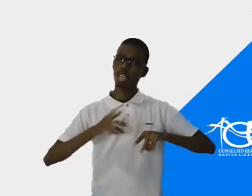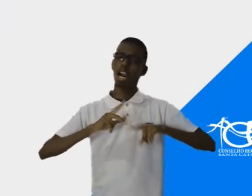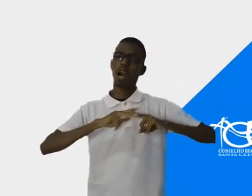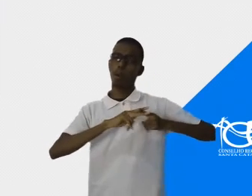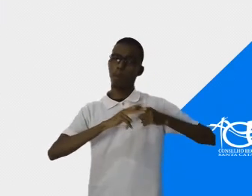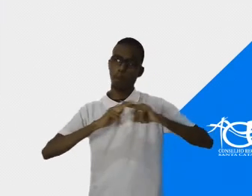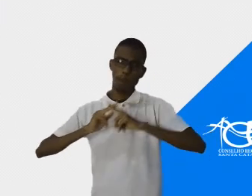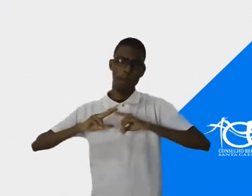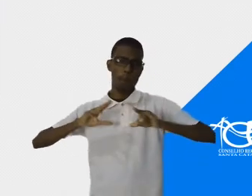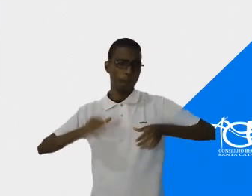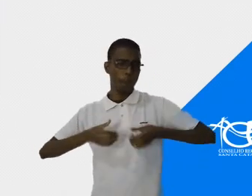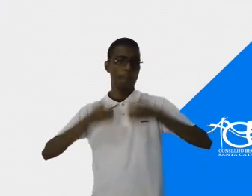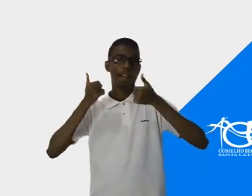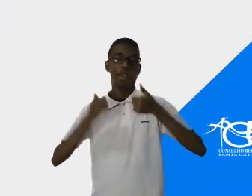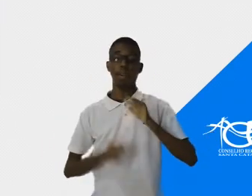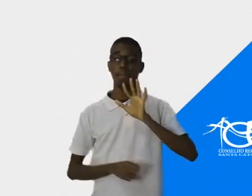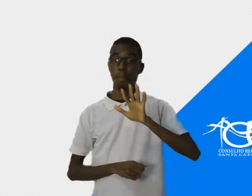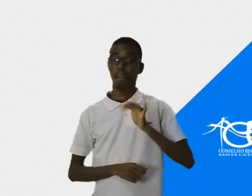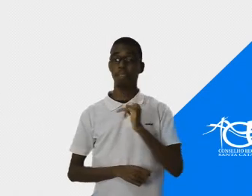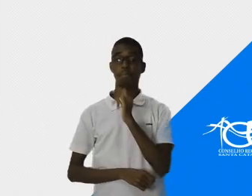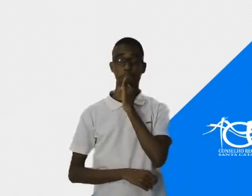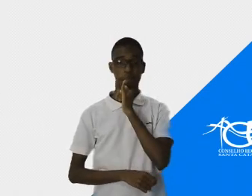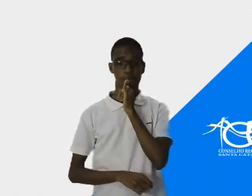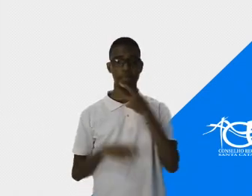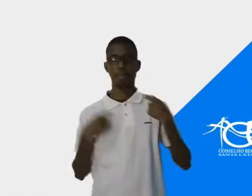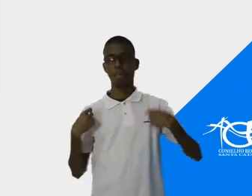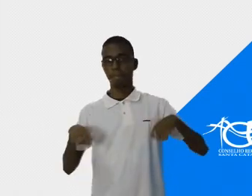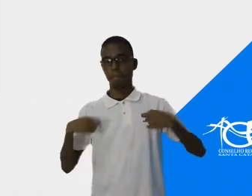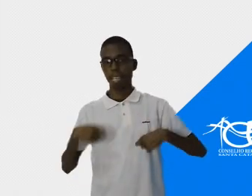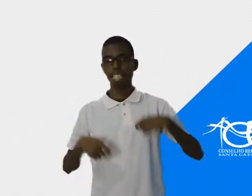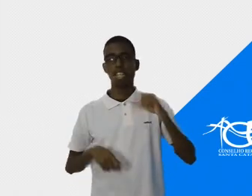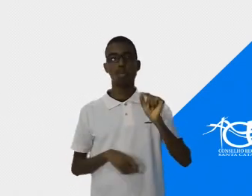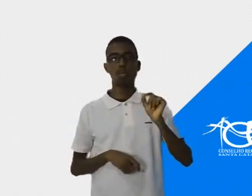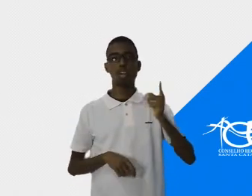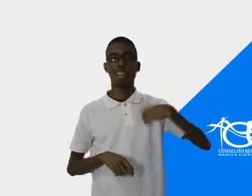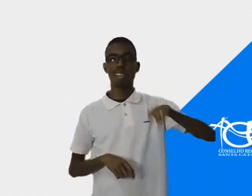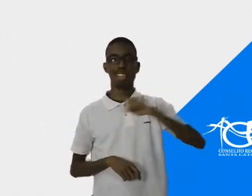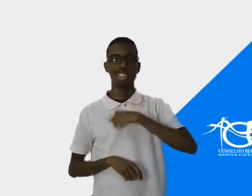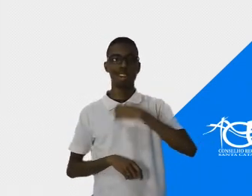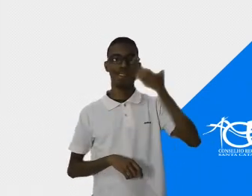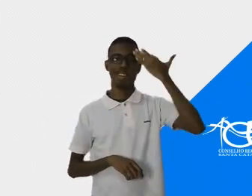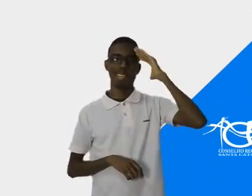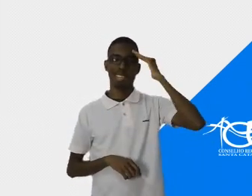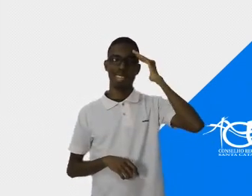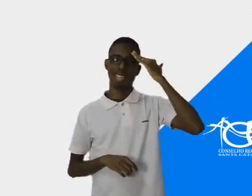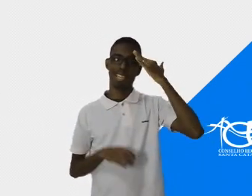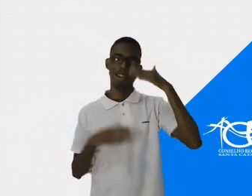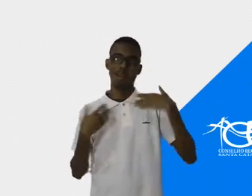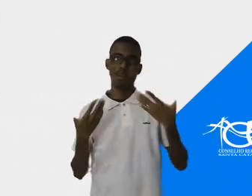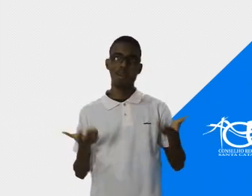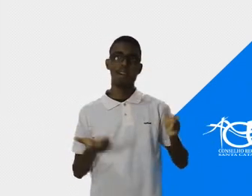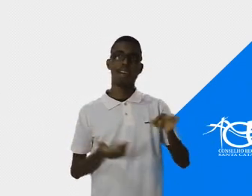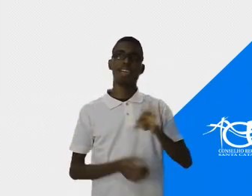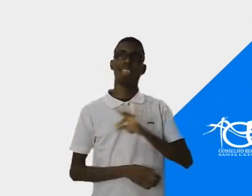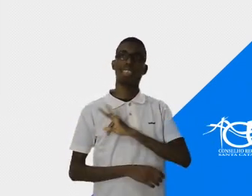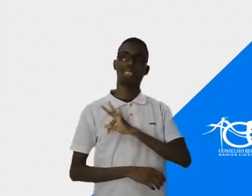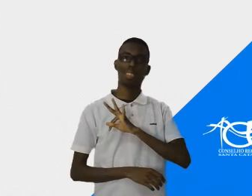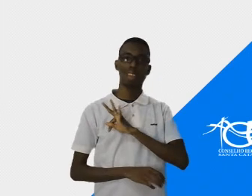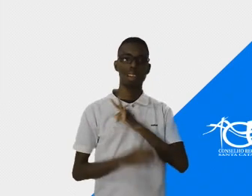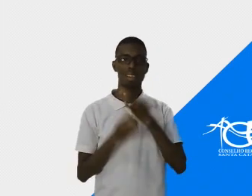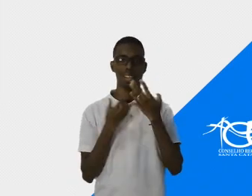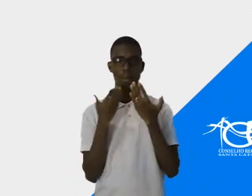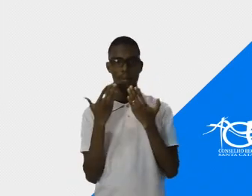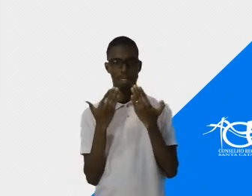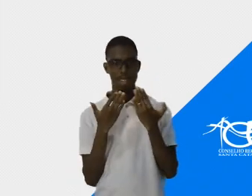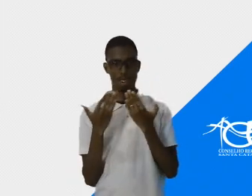exemplo, precisamos, de fato, compreender qual a função da técnica ou das técnicas psicológicas no sistema de avaliação